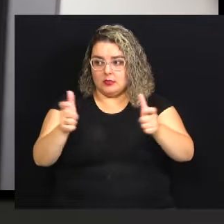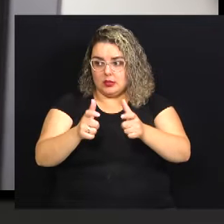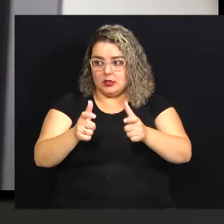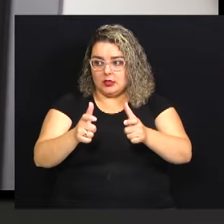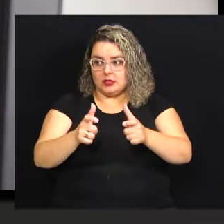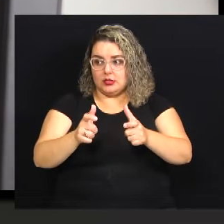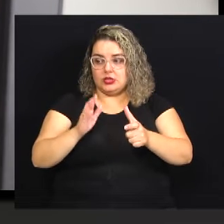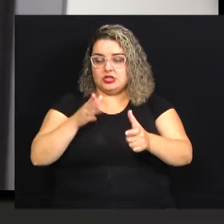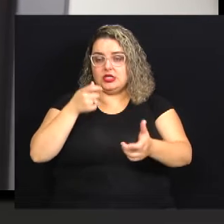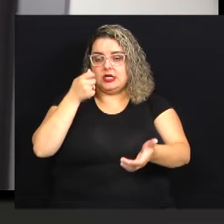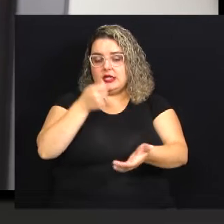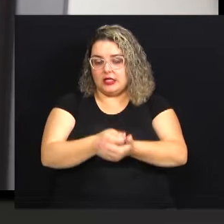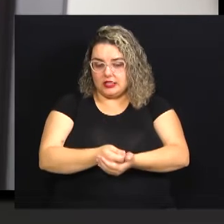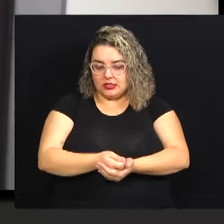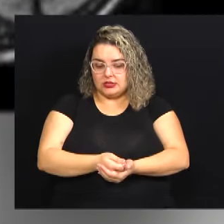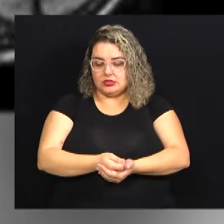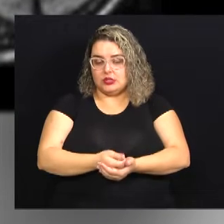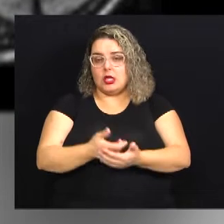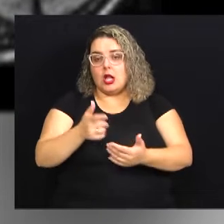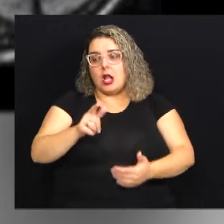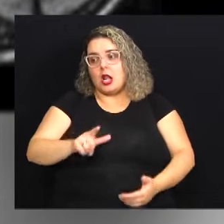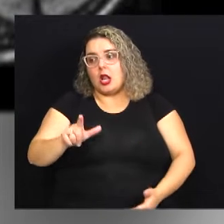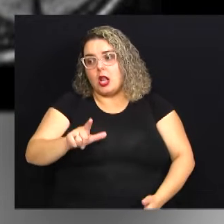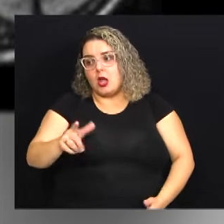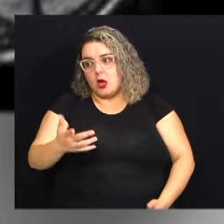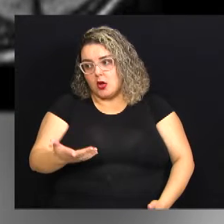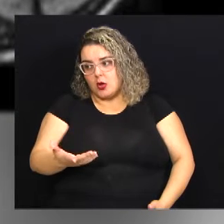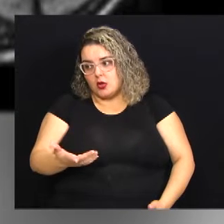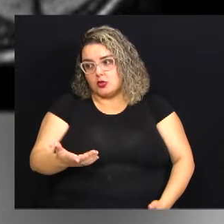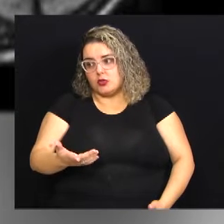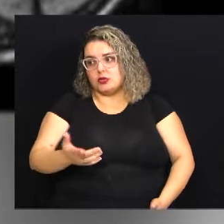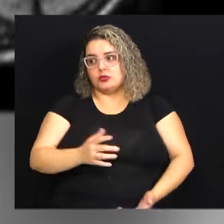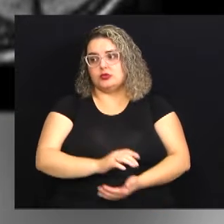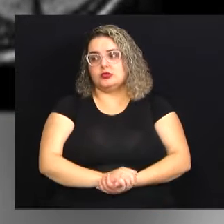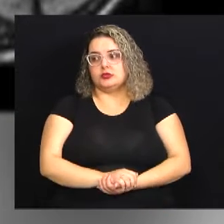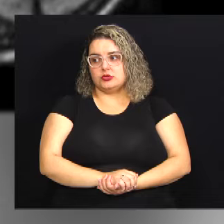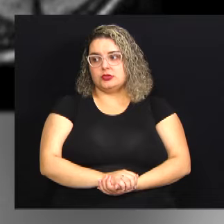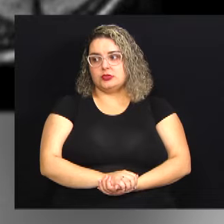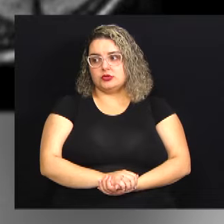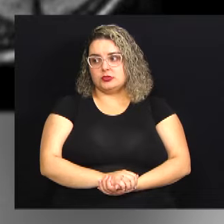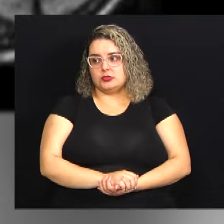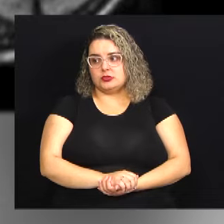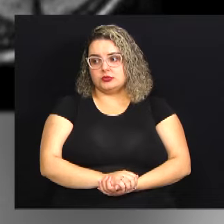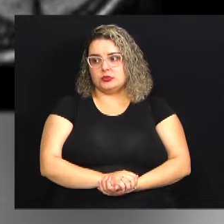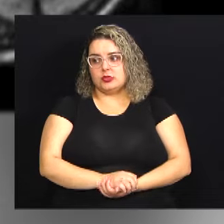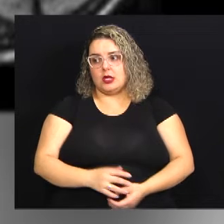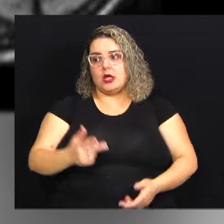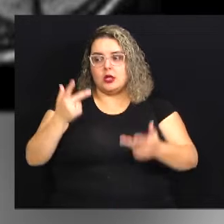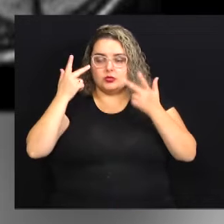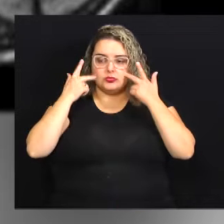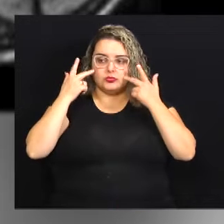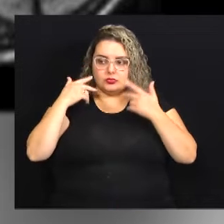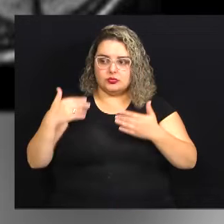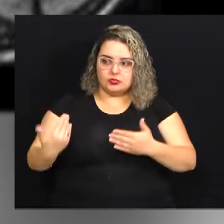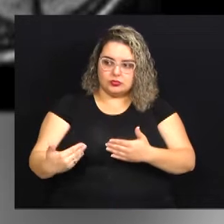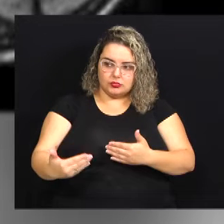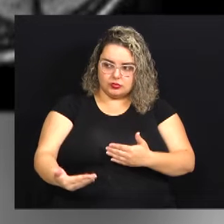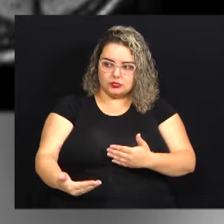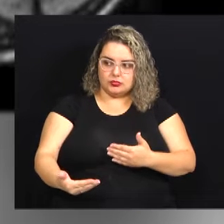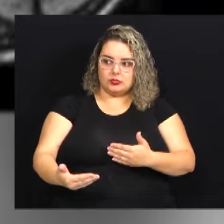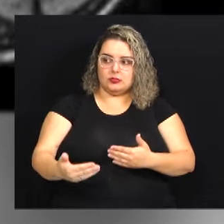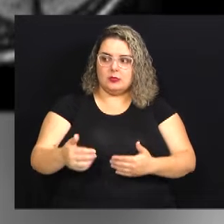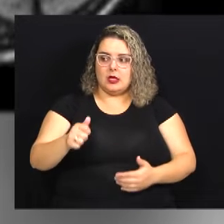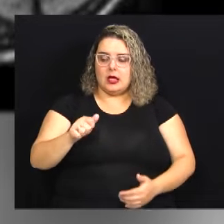já garantir. É lógico que é bem frequente que uma atrofia